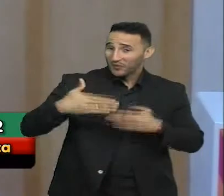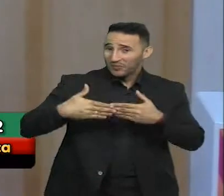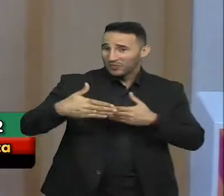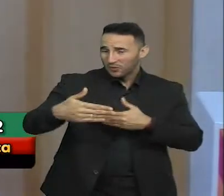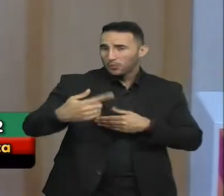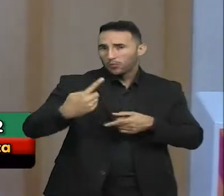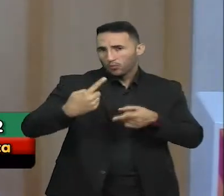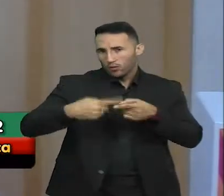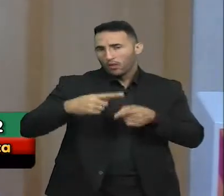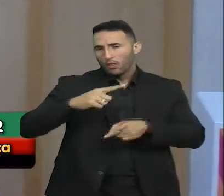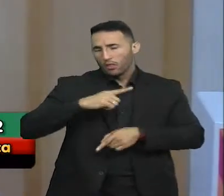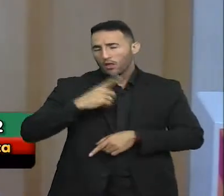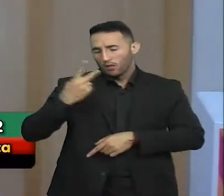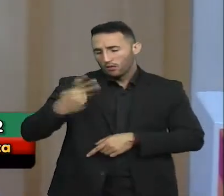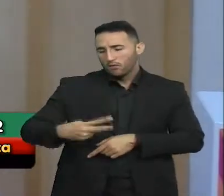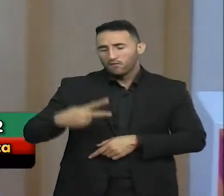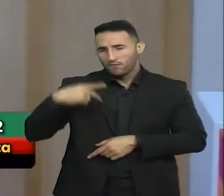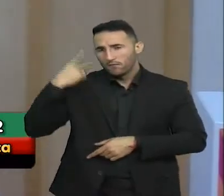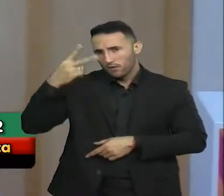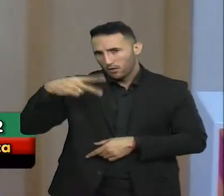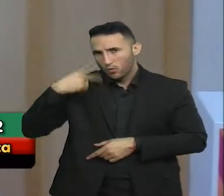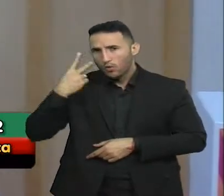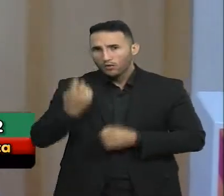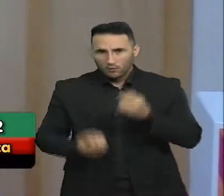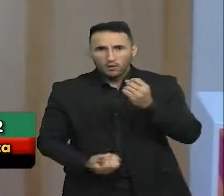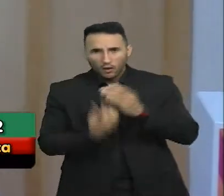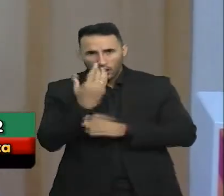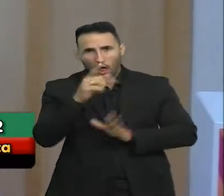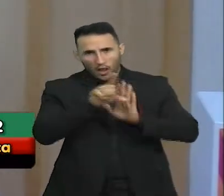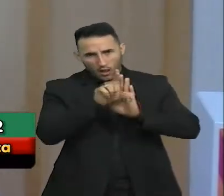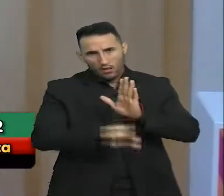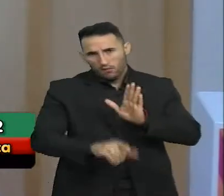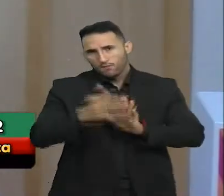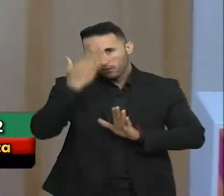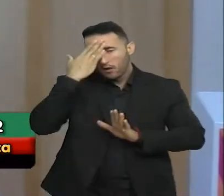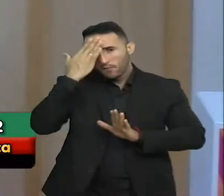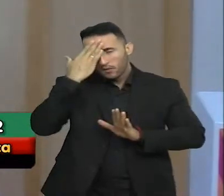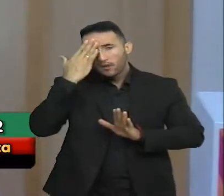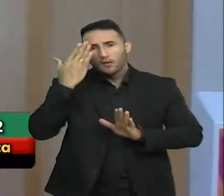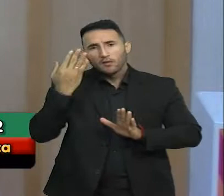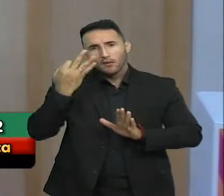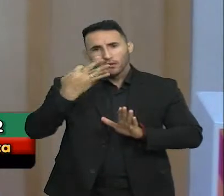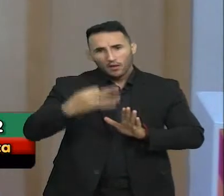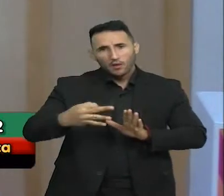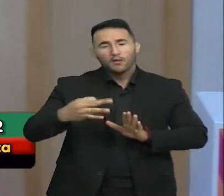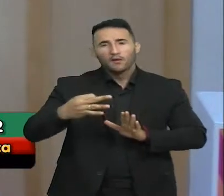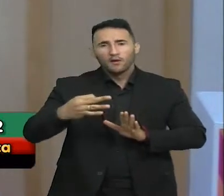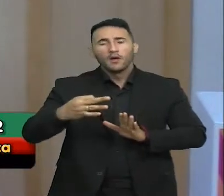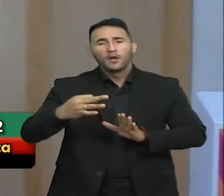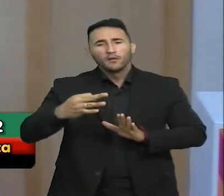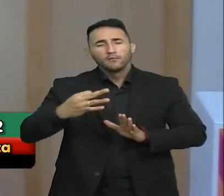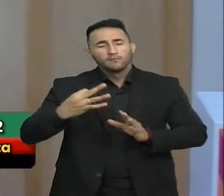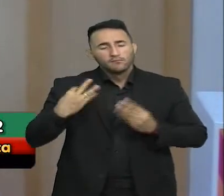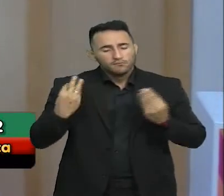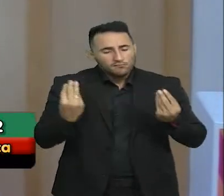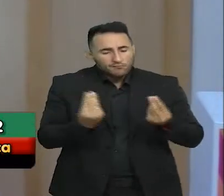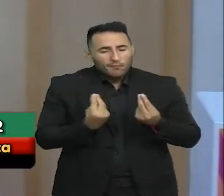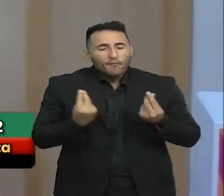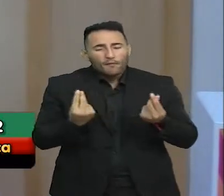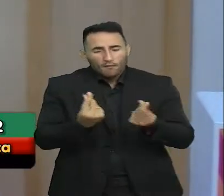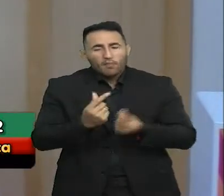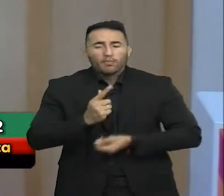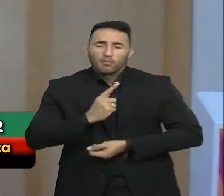temos aqui legisladores, né, nós temos vereador, que com certeza são sensíveis, né, porque